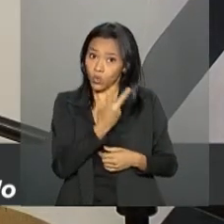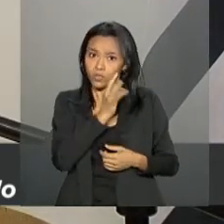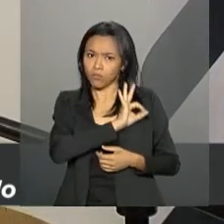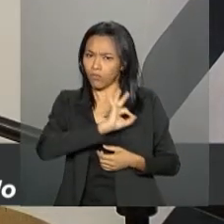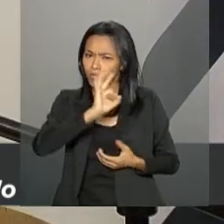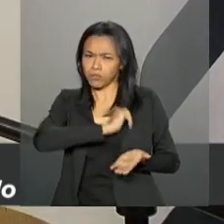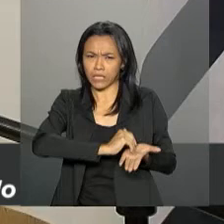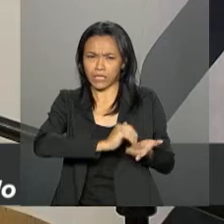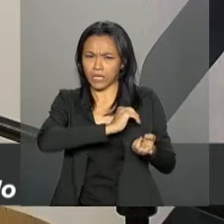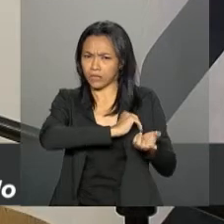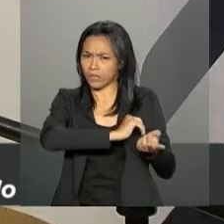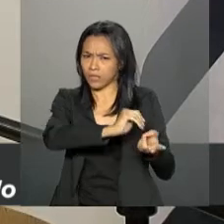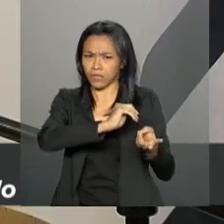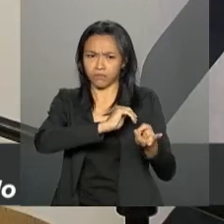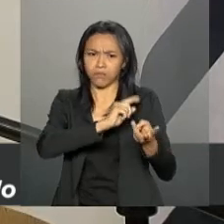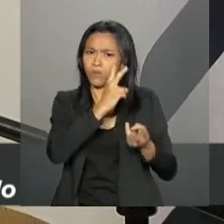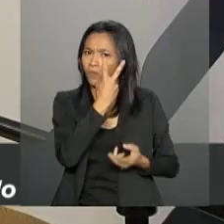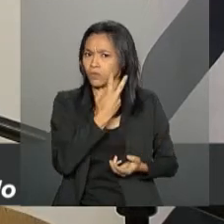secretários, né?